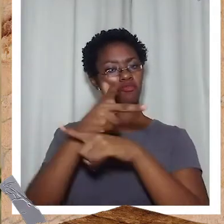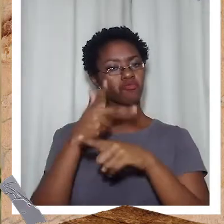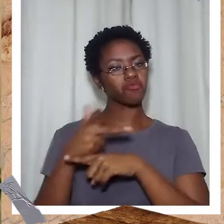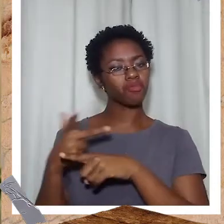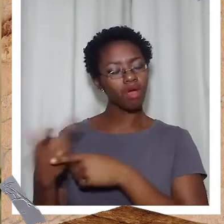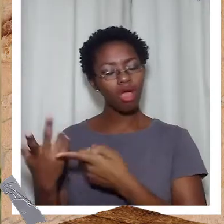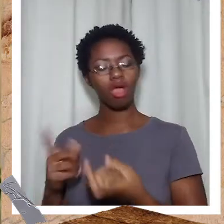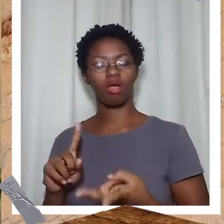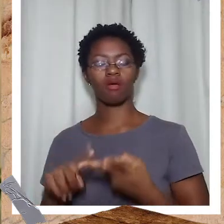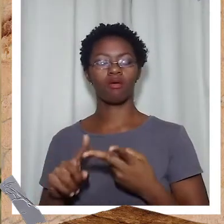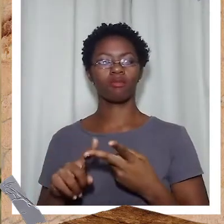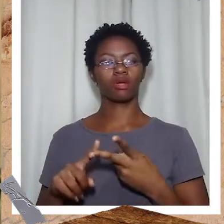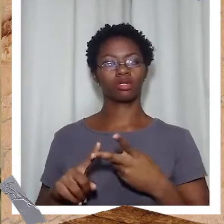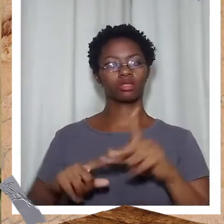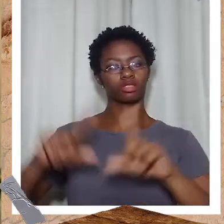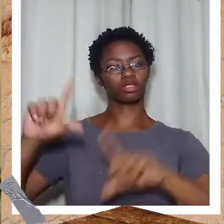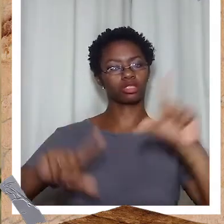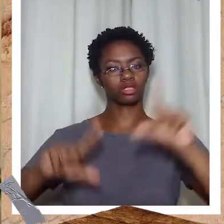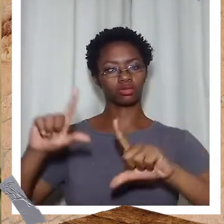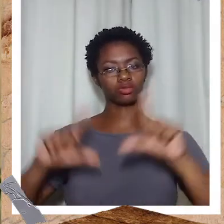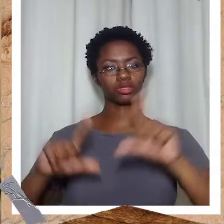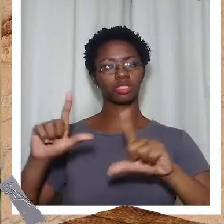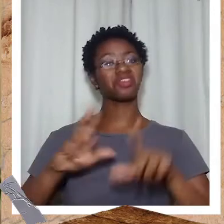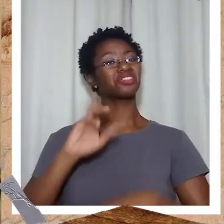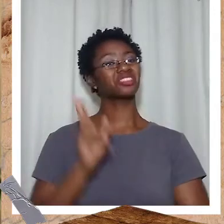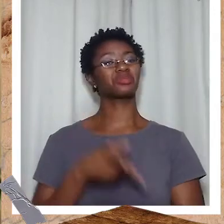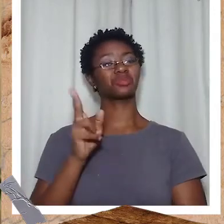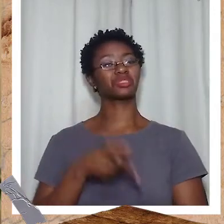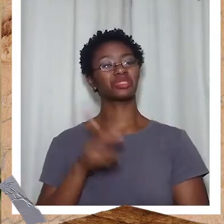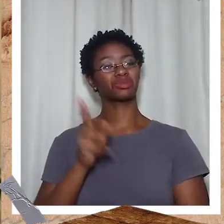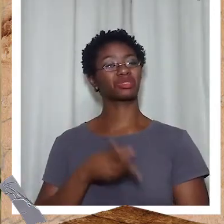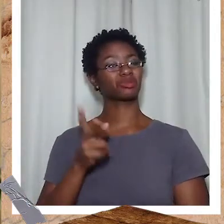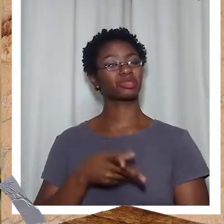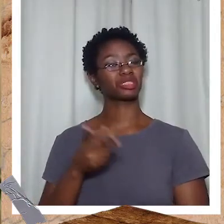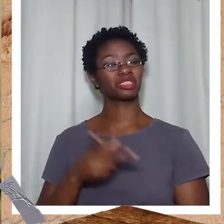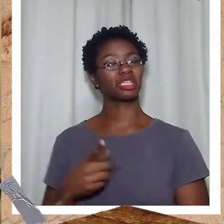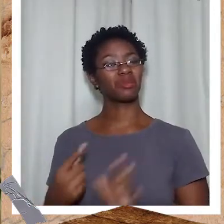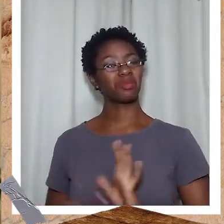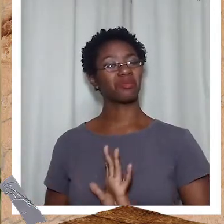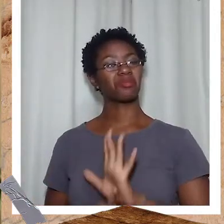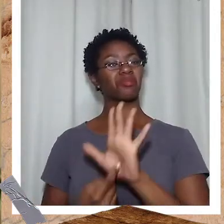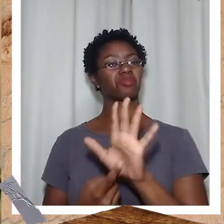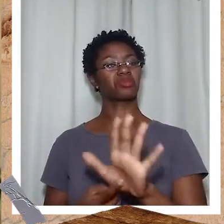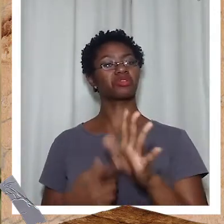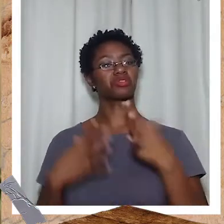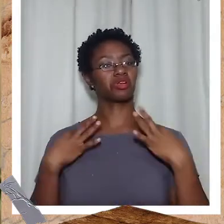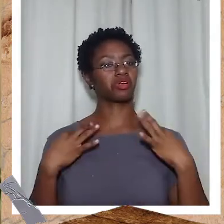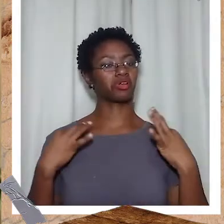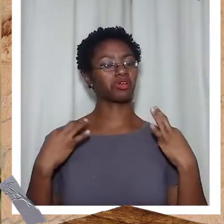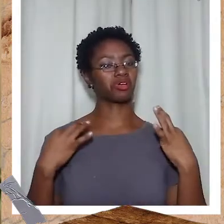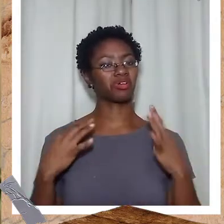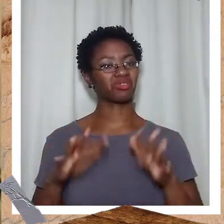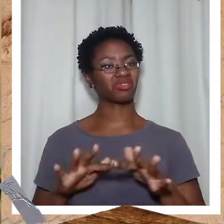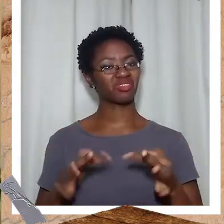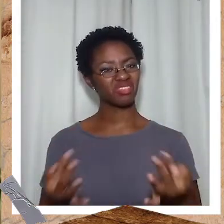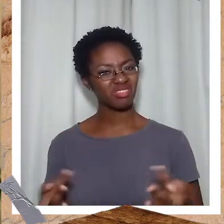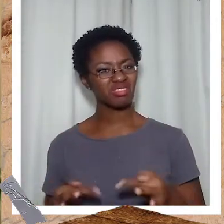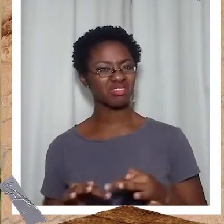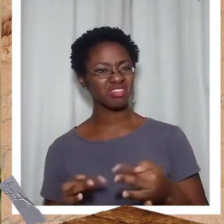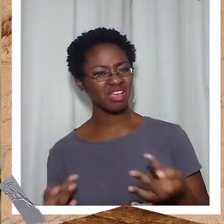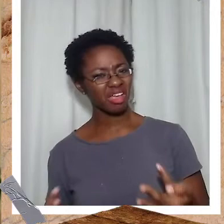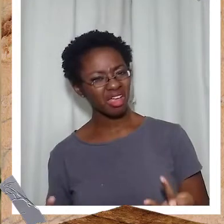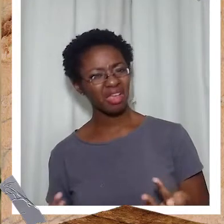ou programas televisivos, ela sempre aparece com uma roupa mais